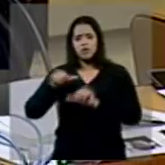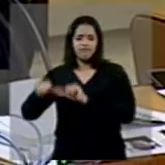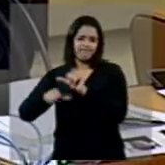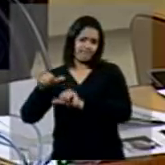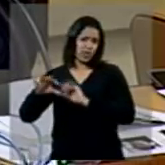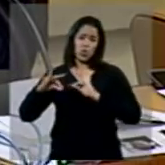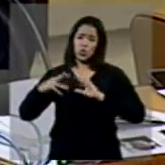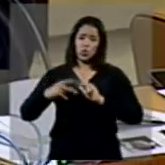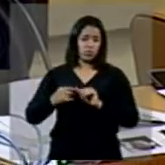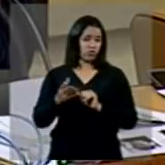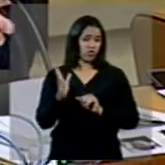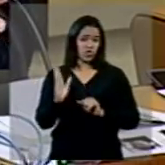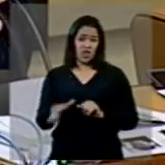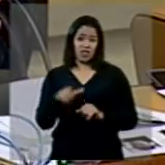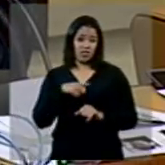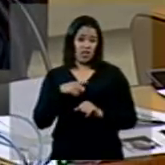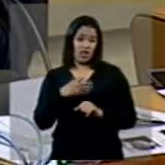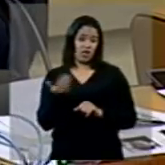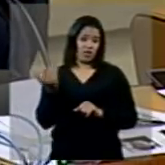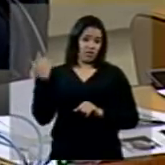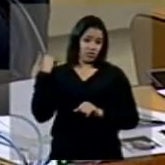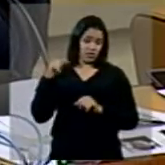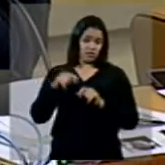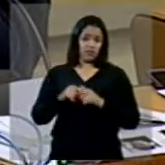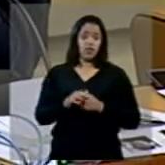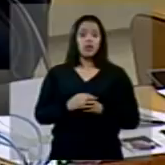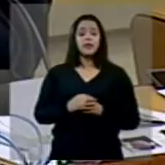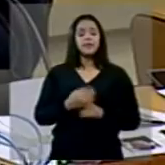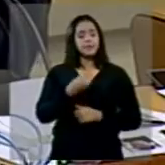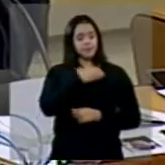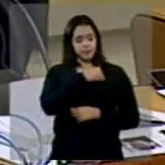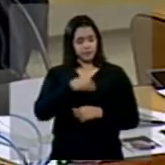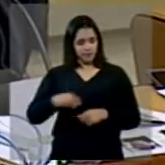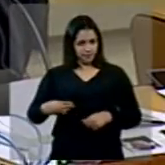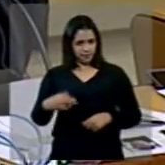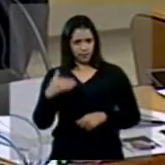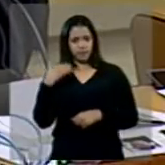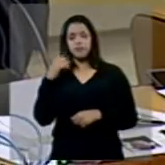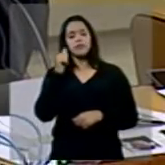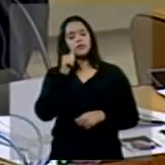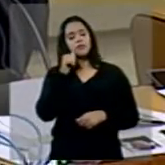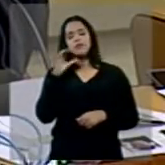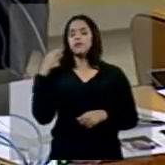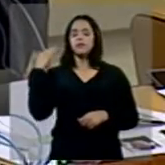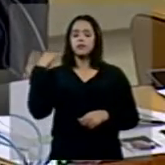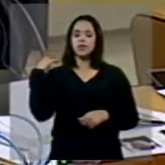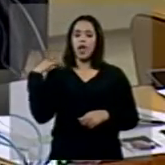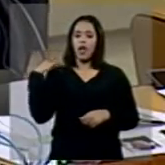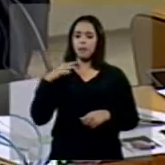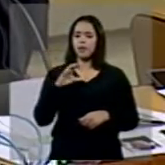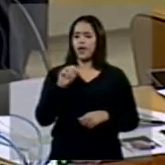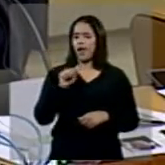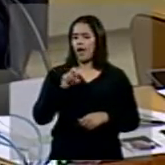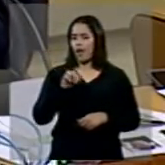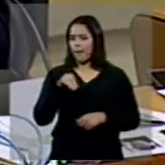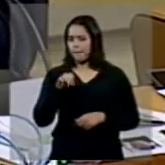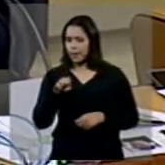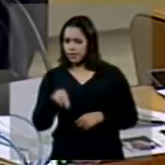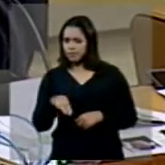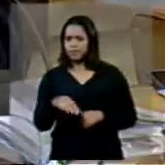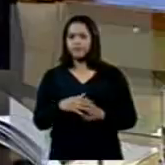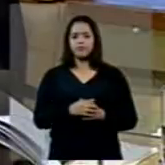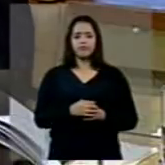de tudo quanto se contém na urna eletrônica. Ministra Carmen Lúcia foi presidente do Tribunal Superior Eleitoral, eu vou falar na